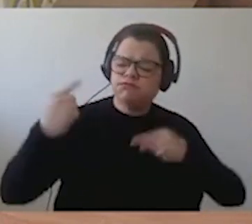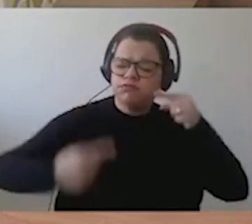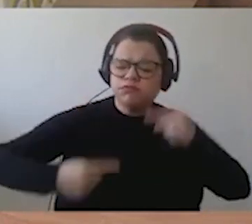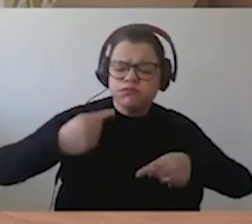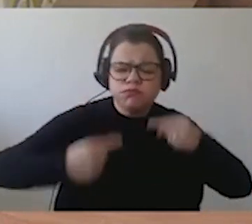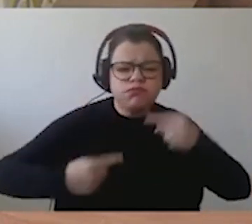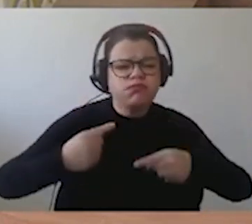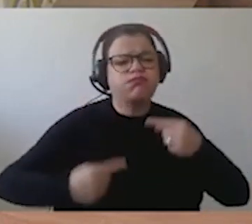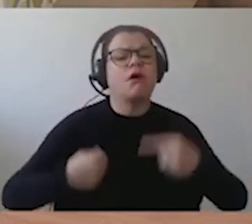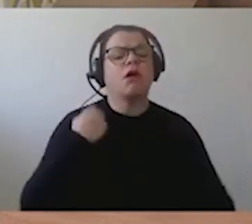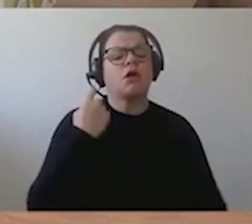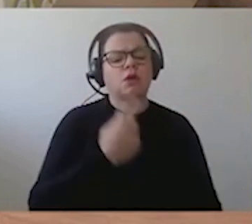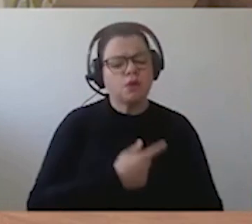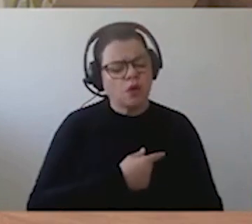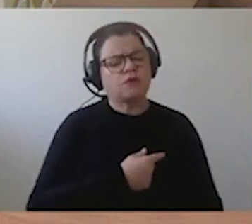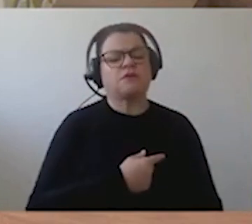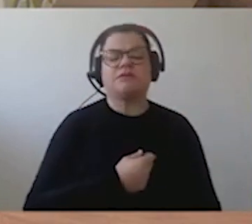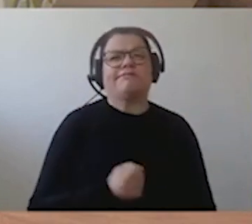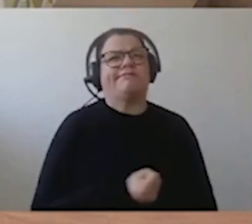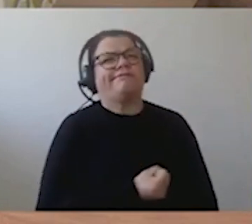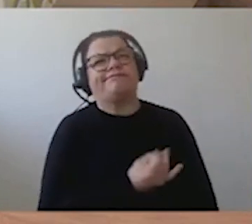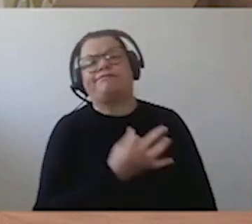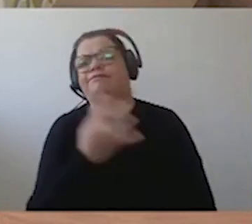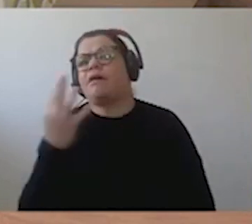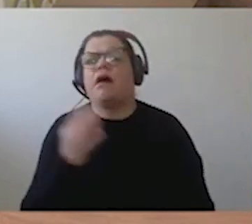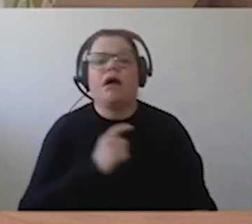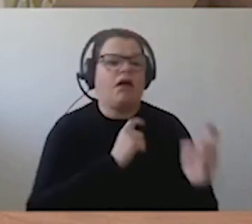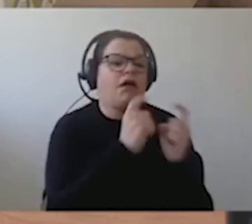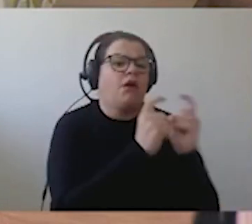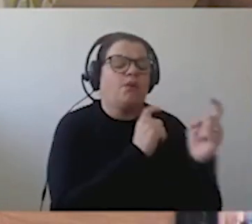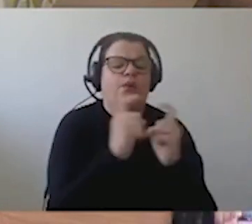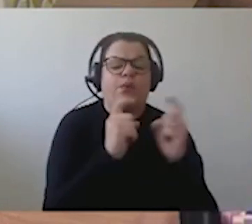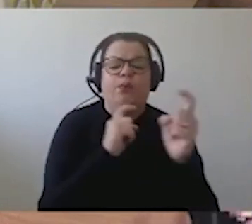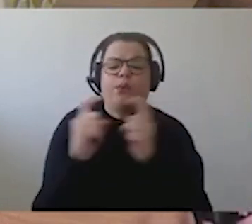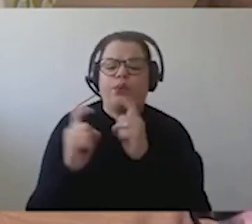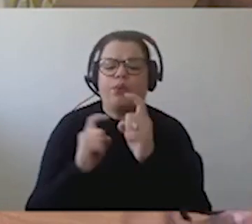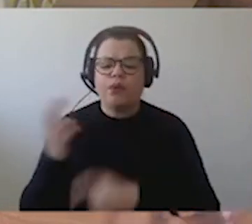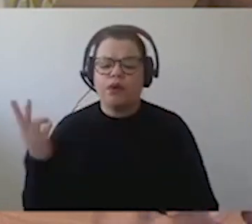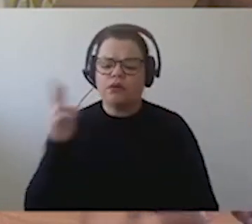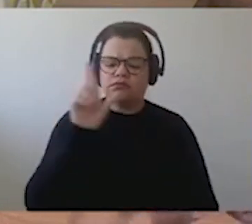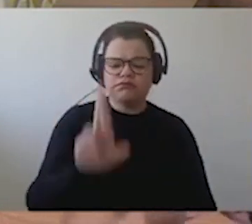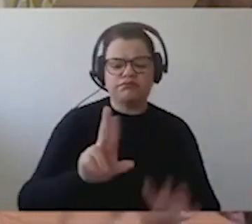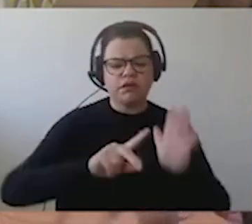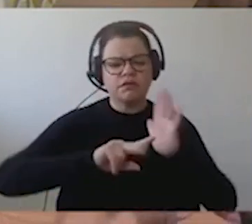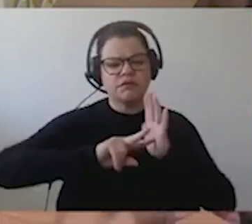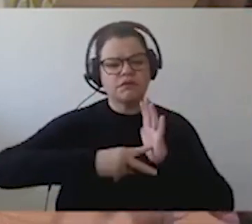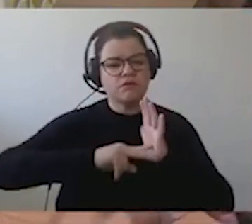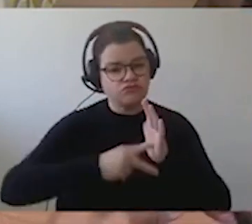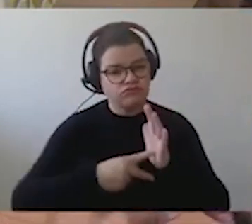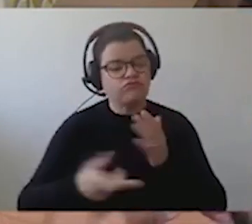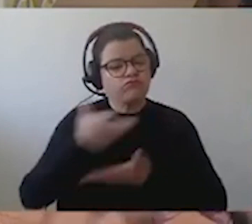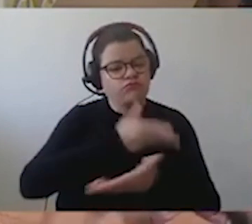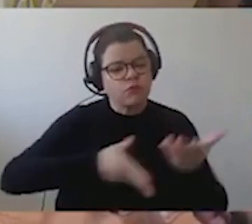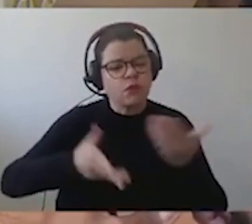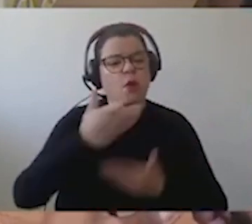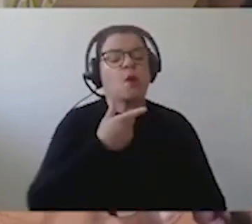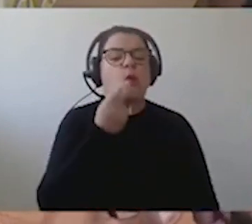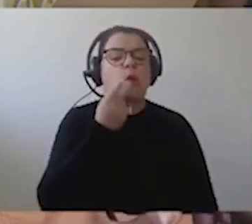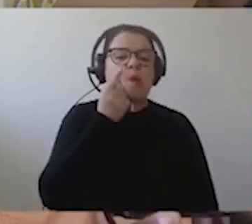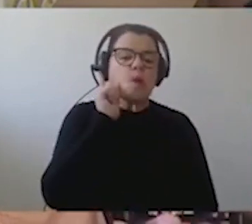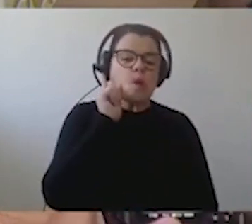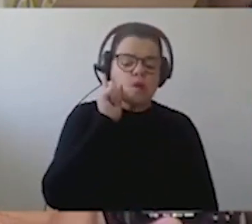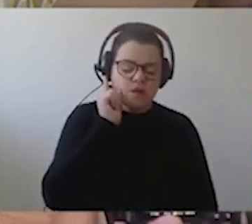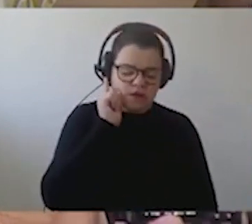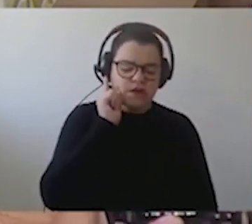incontáveis reuniões com representantes do sindicatos e isso foi reconhecido ontem inclusive aqui nesta Tribuna